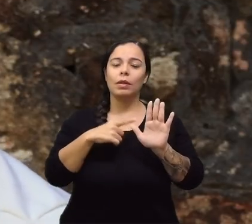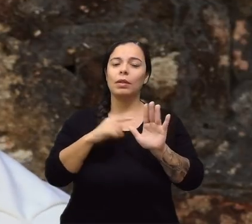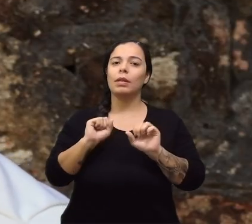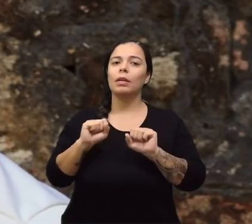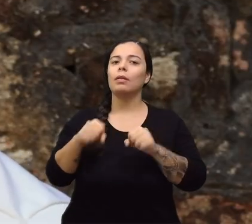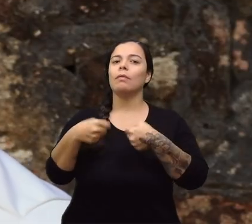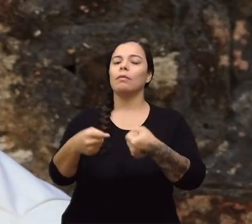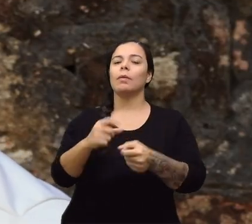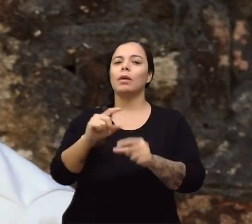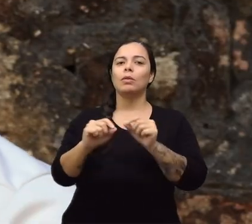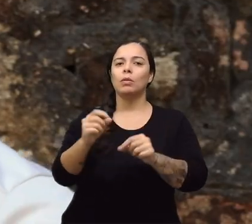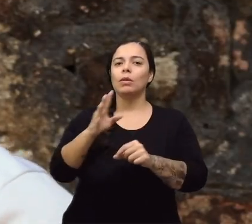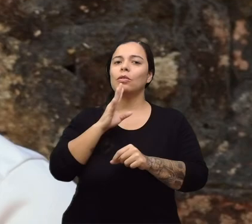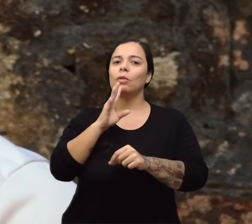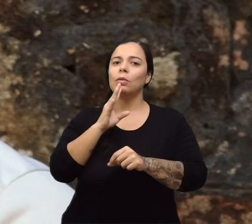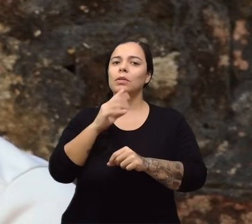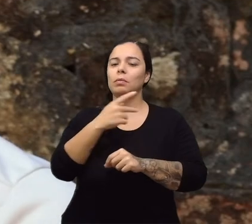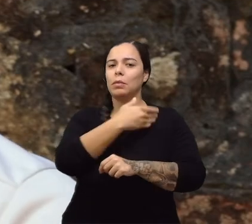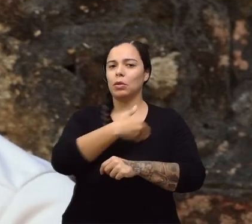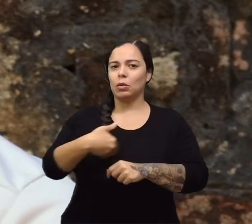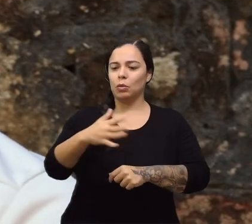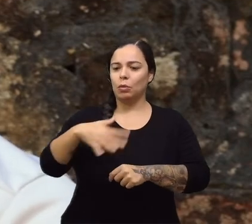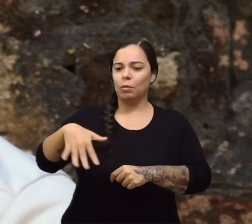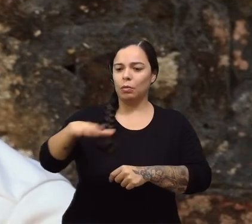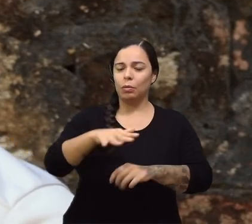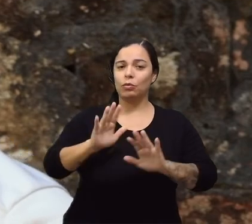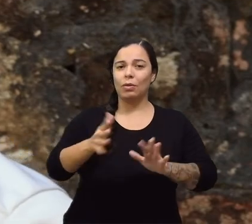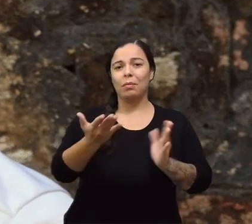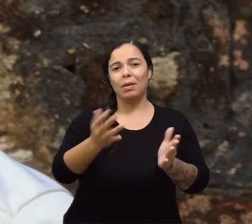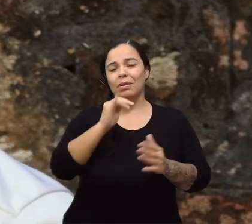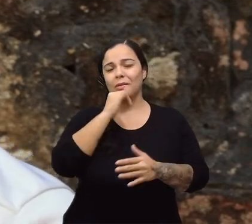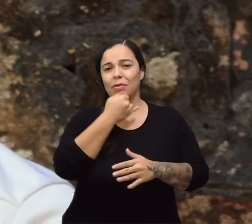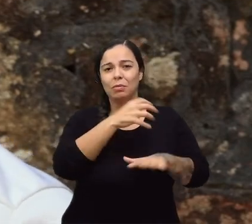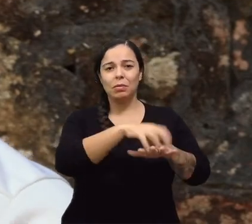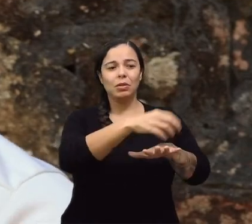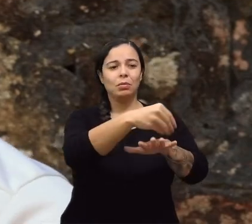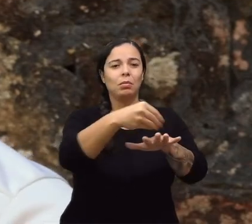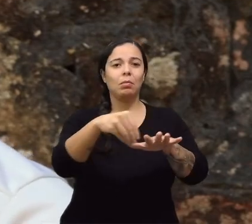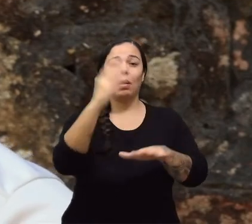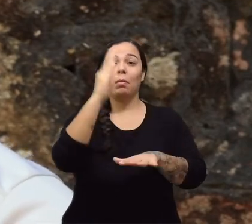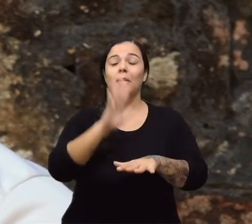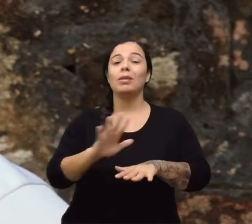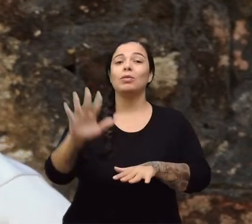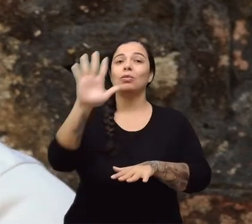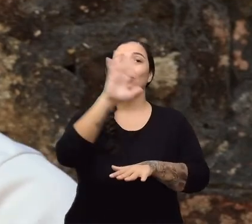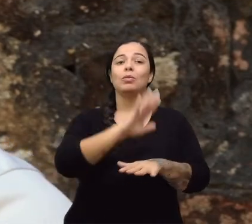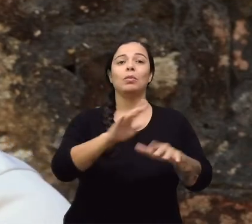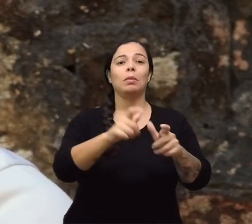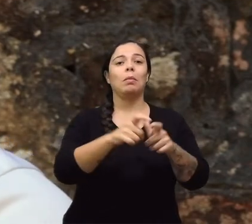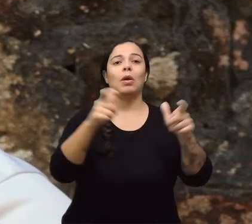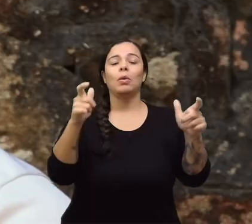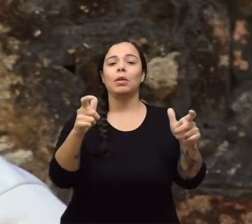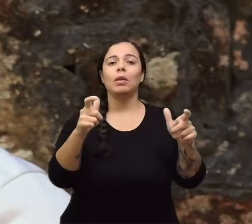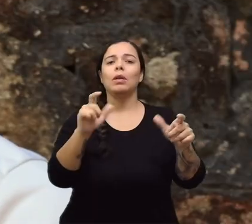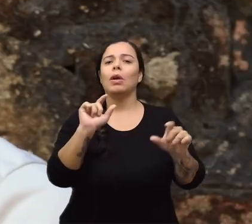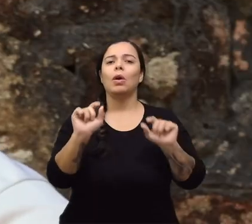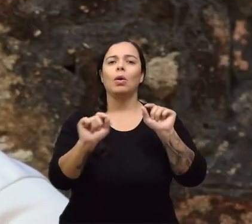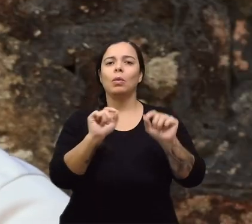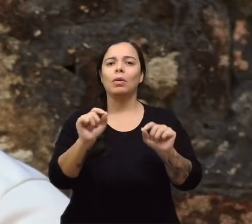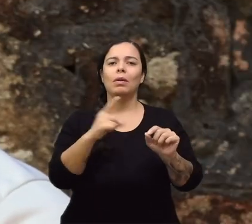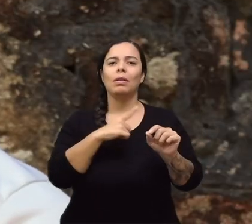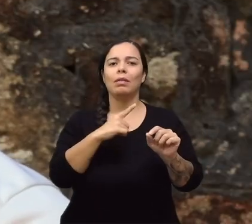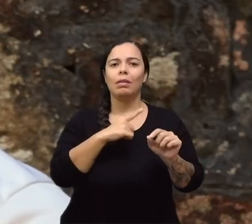conhecimento público, de que, infelizmente, muitos sítios arqueológicos do Brasil todo estão com essas coordenadas e